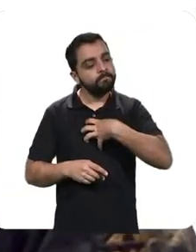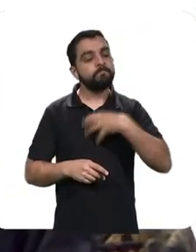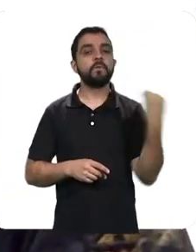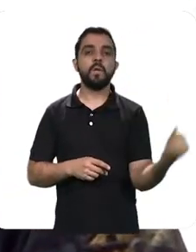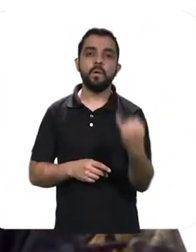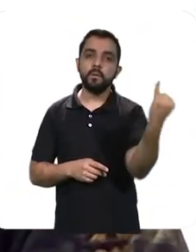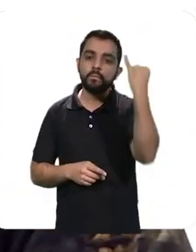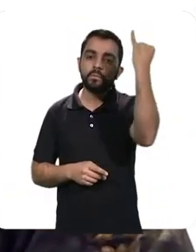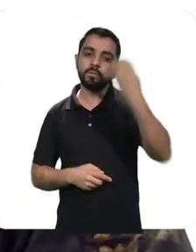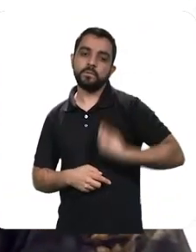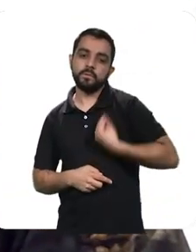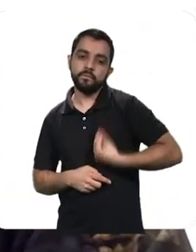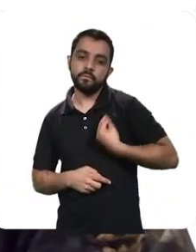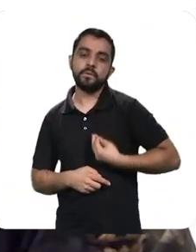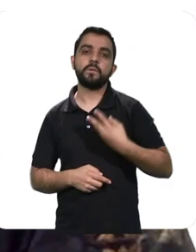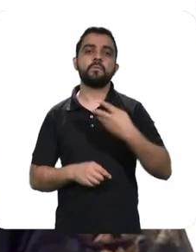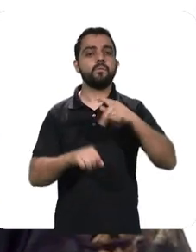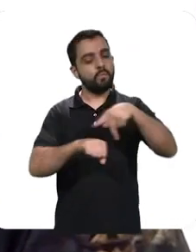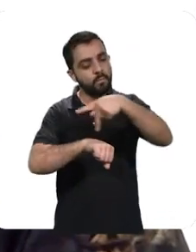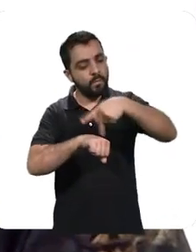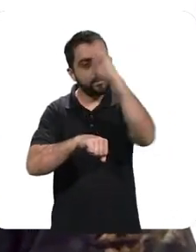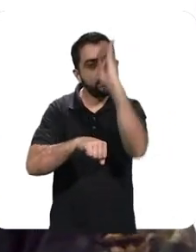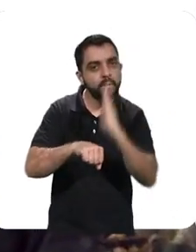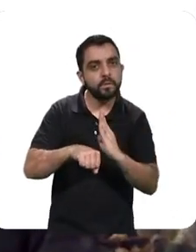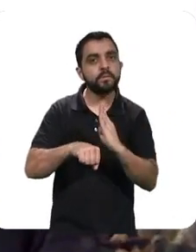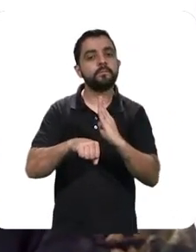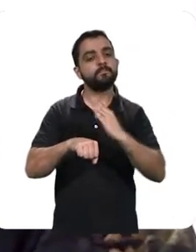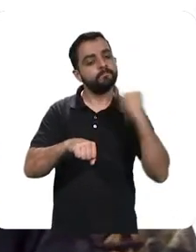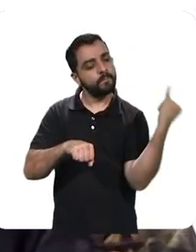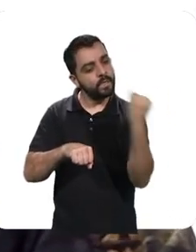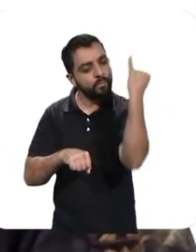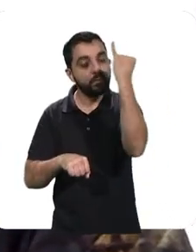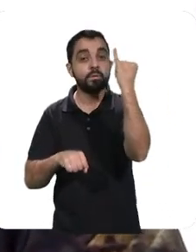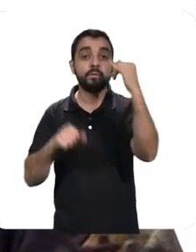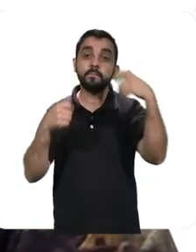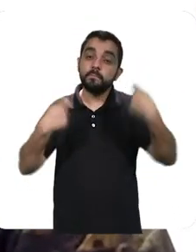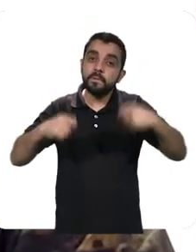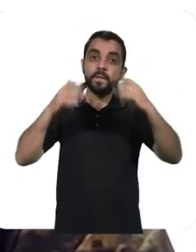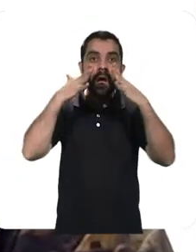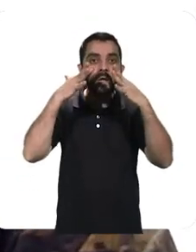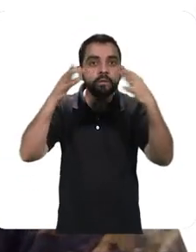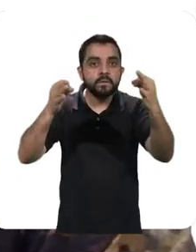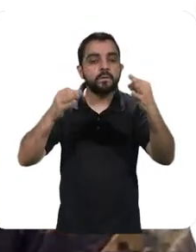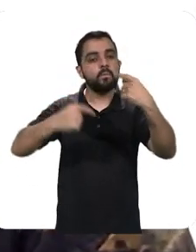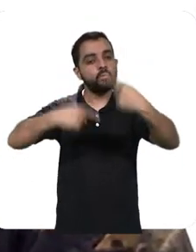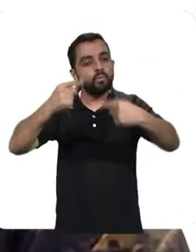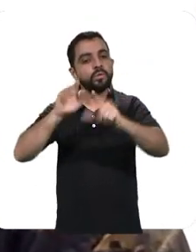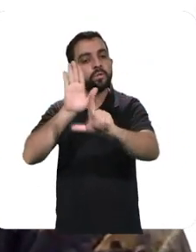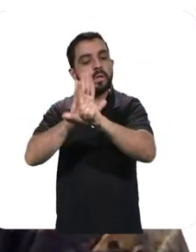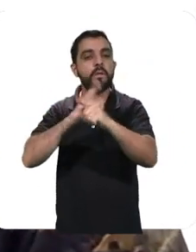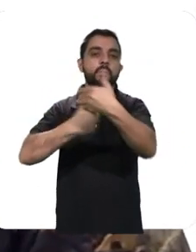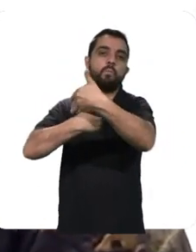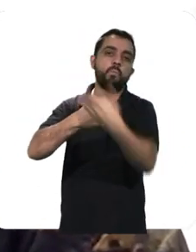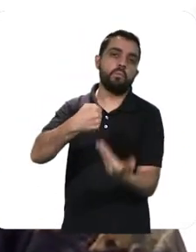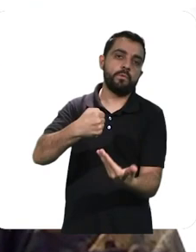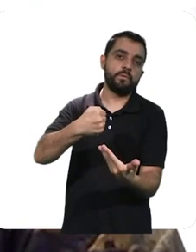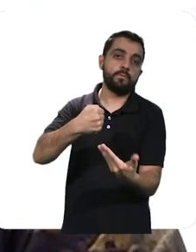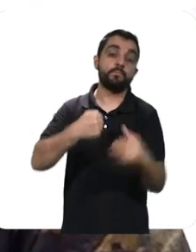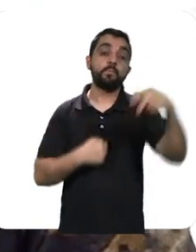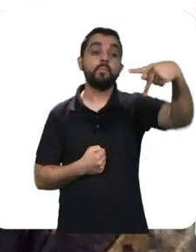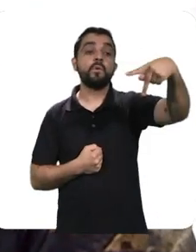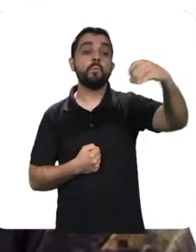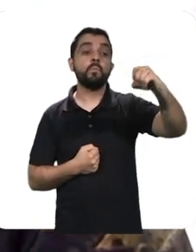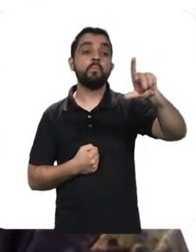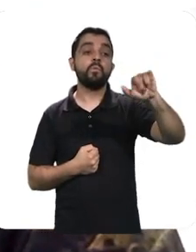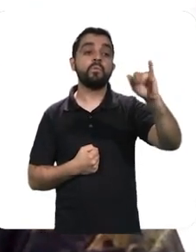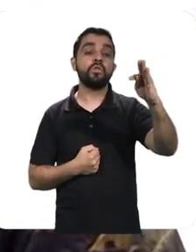a importância que tem o Estado brasileiro diante das políticas públicas. E, nessa hora, a política